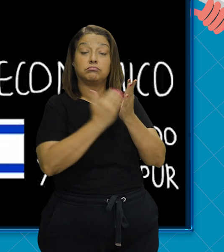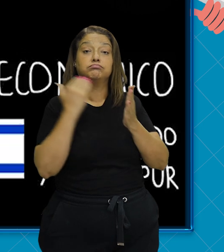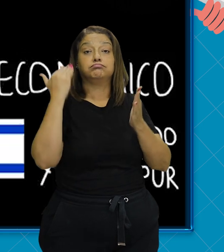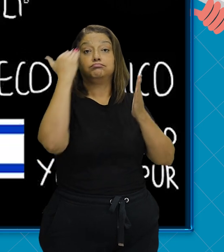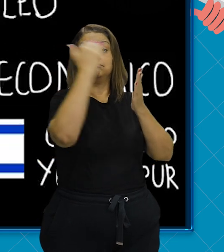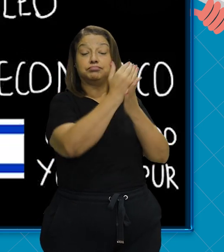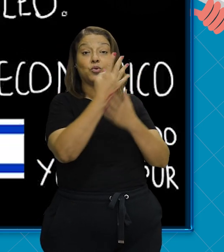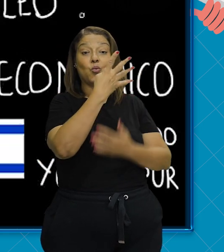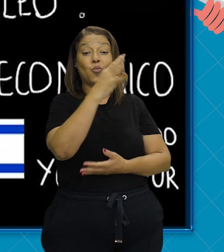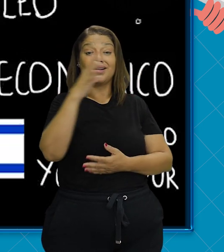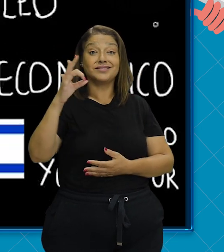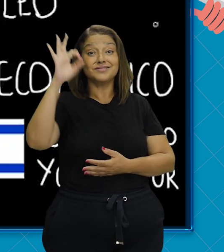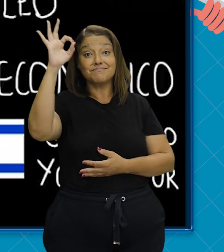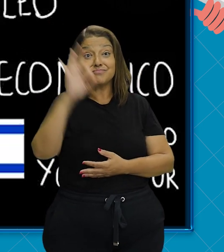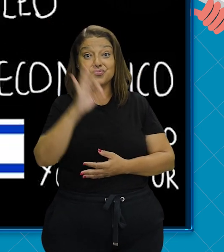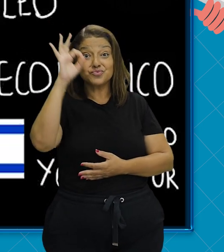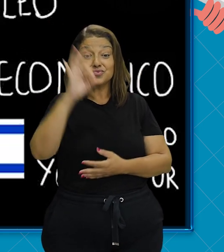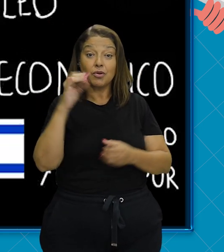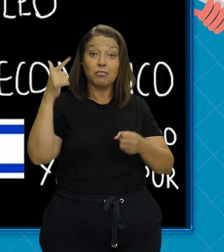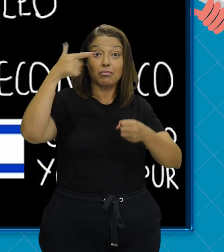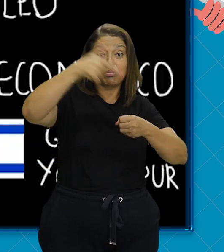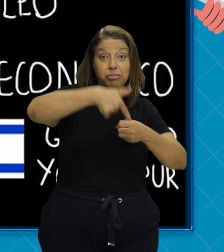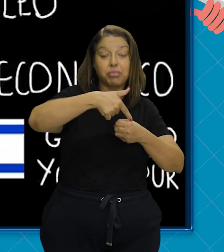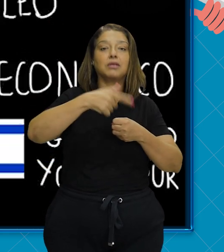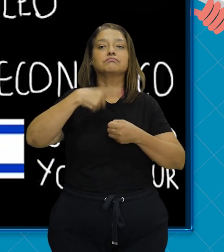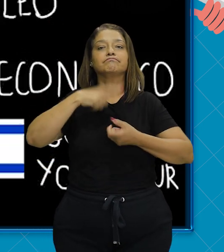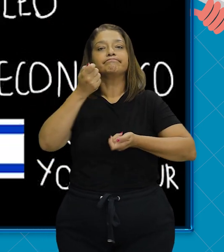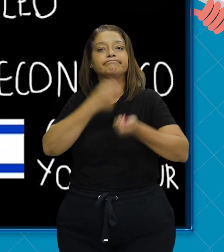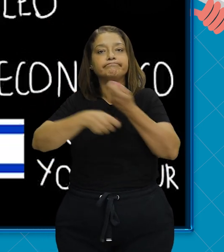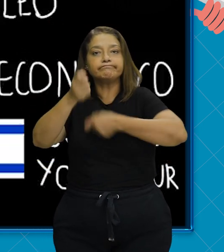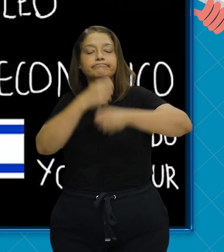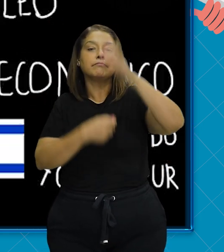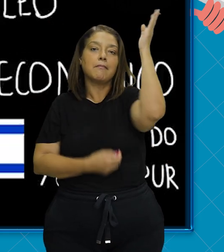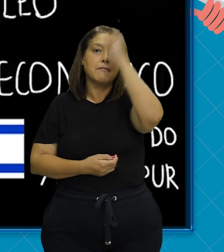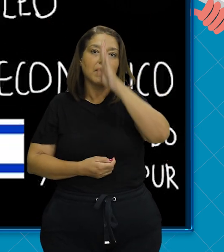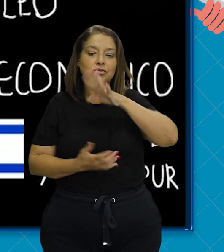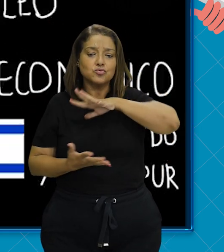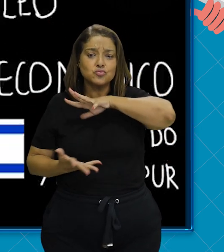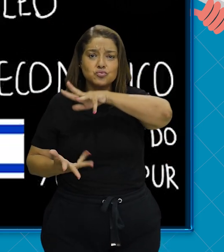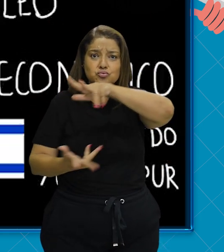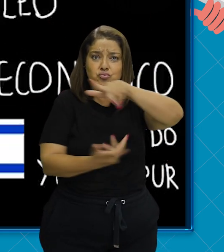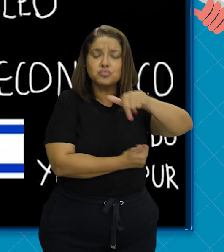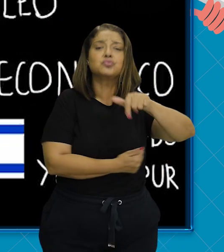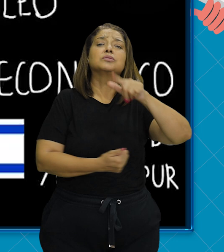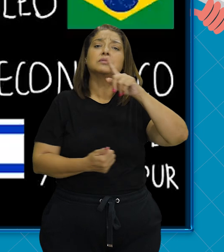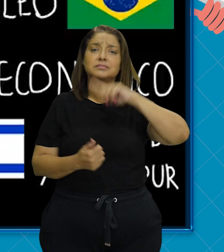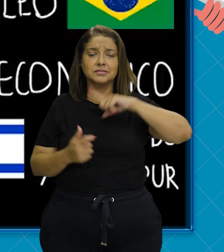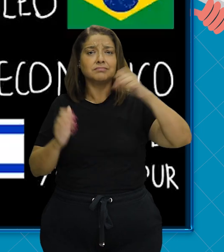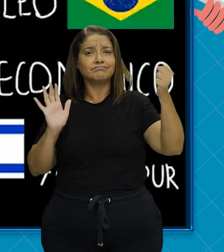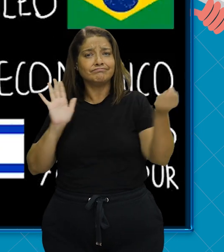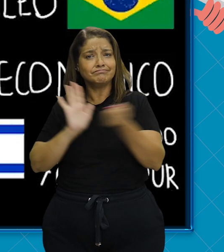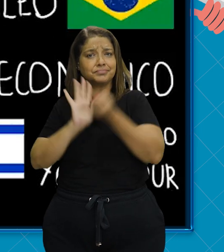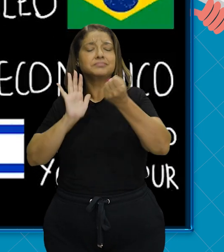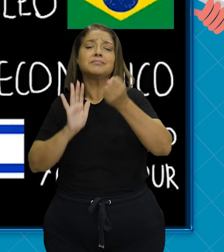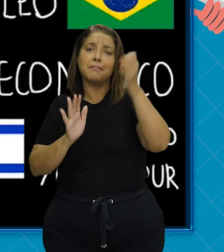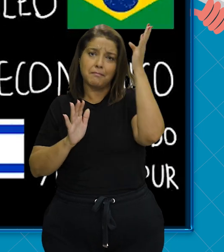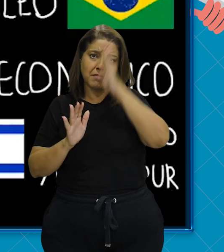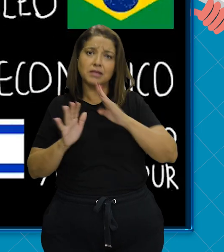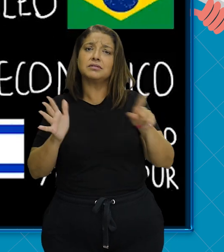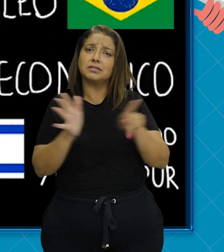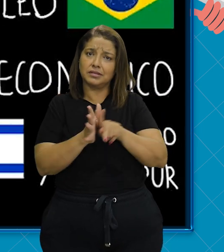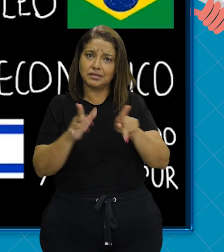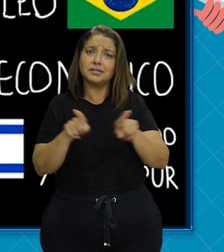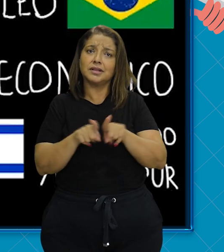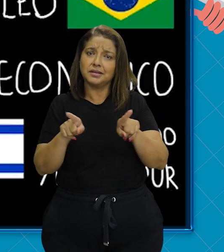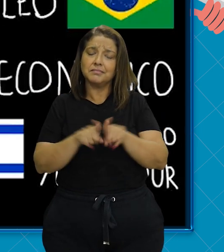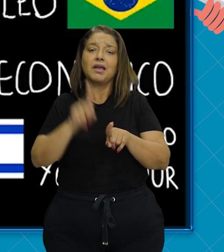petróleo em 400%. Assim, a economia de países do mundo inteiro foi muito impactada, inclusive a do Brasil,